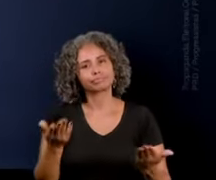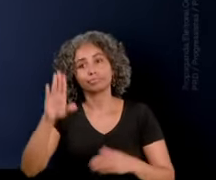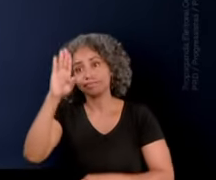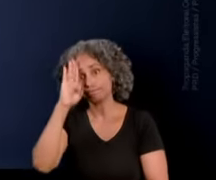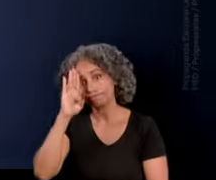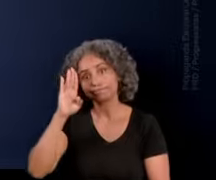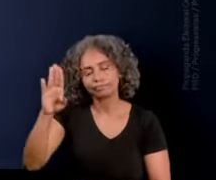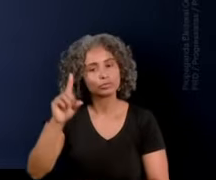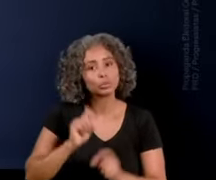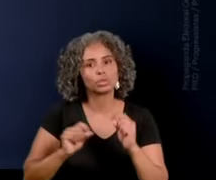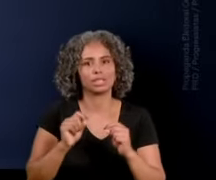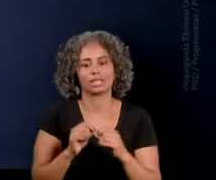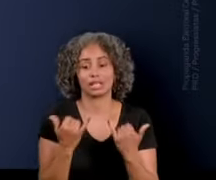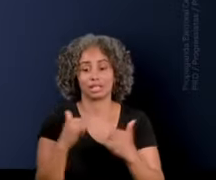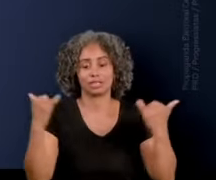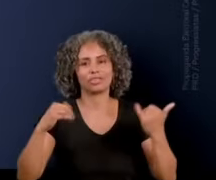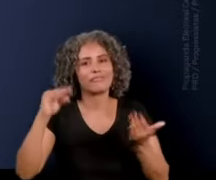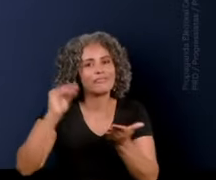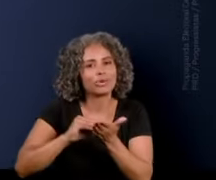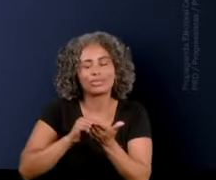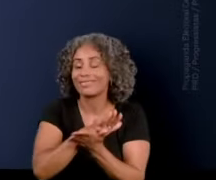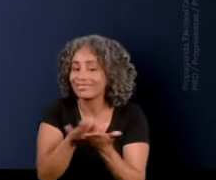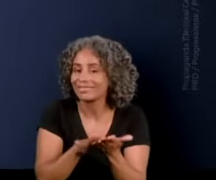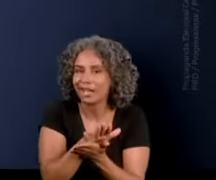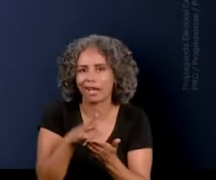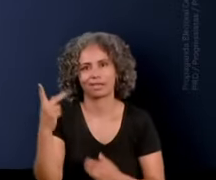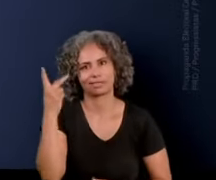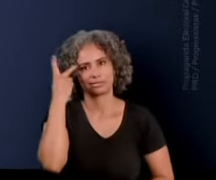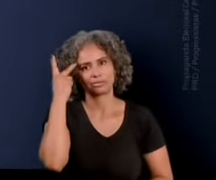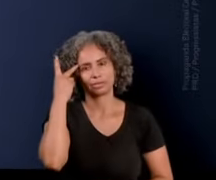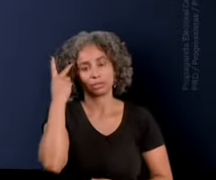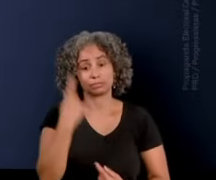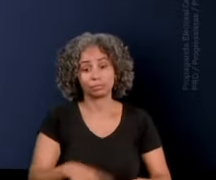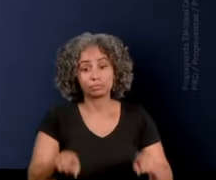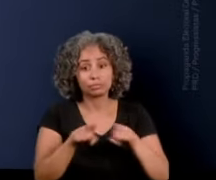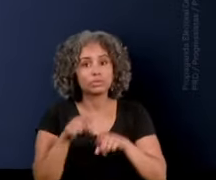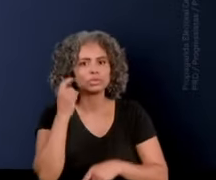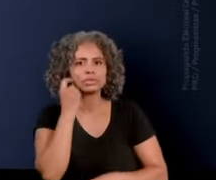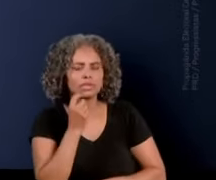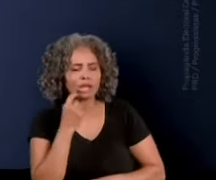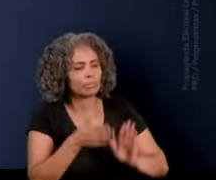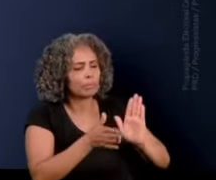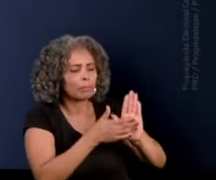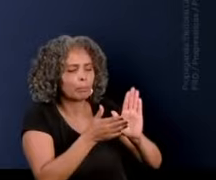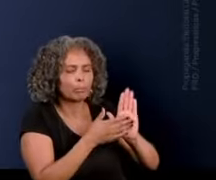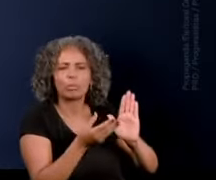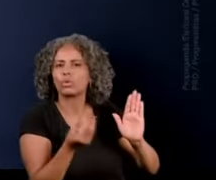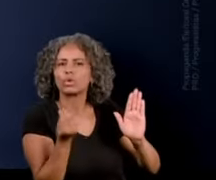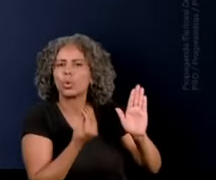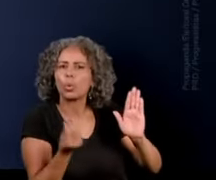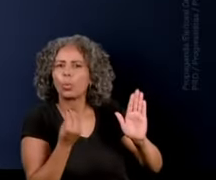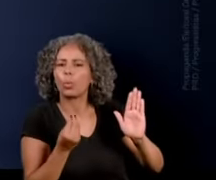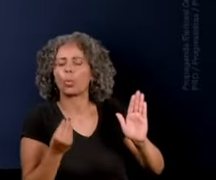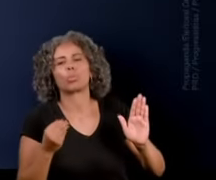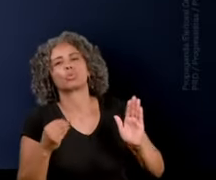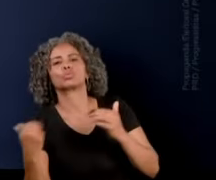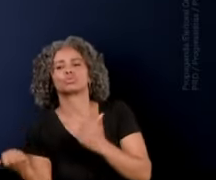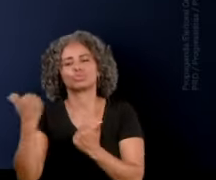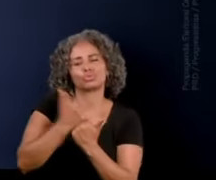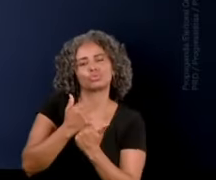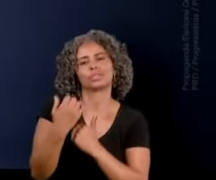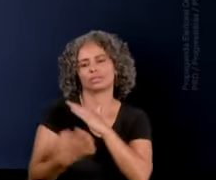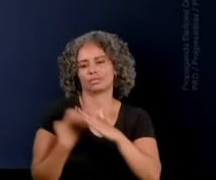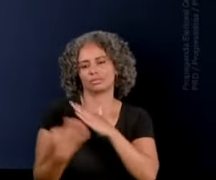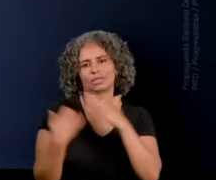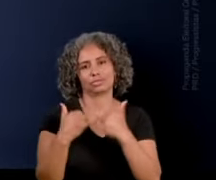faltar energia na nossa cidade. O Ricardo vem propondo a troca da Enel desde novembro do ano passado. Enquanto isso, o